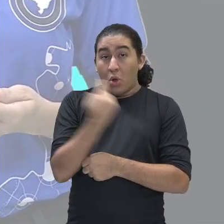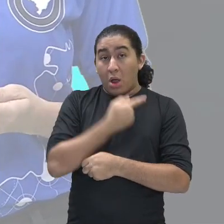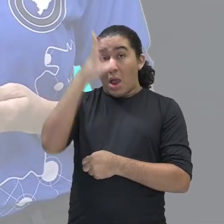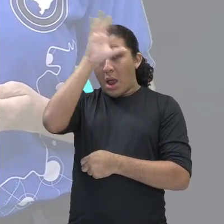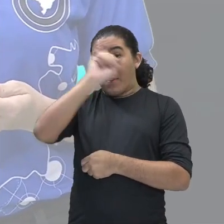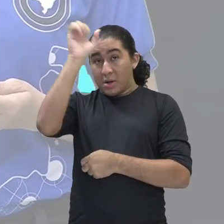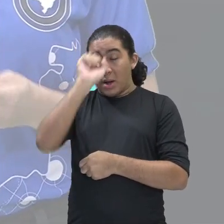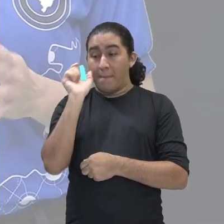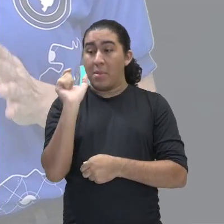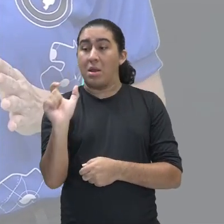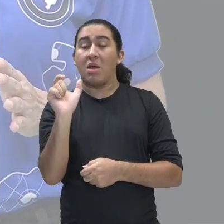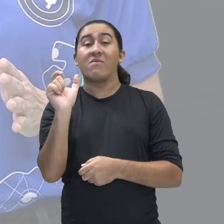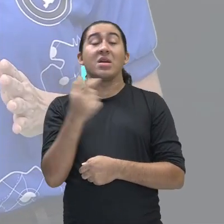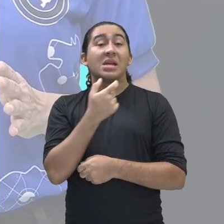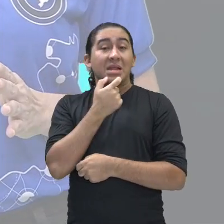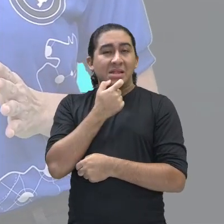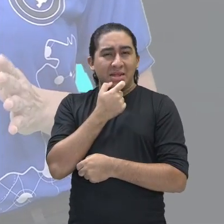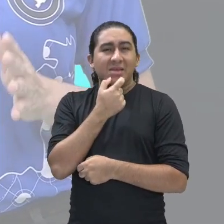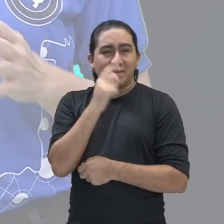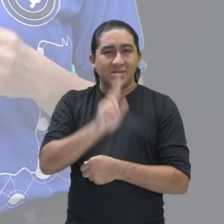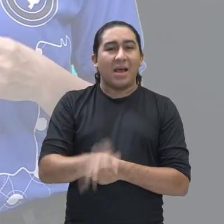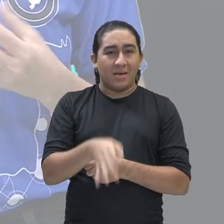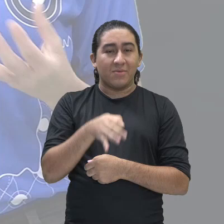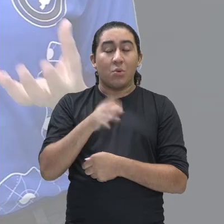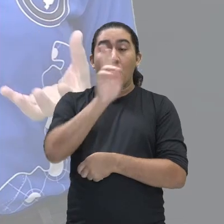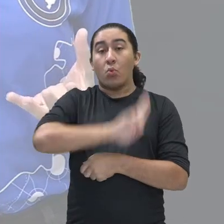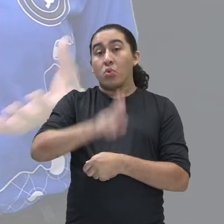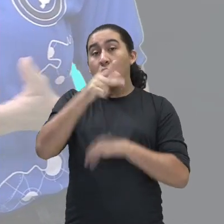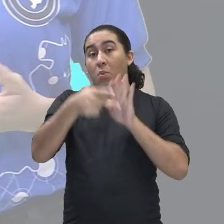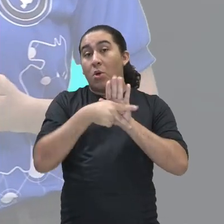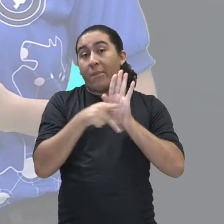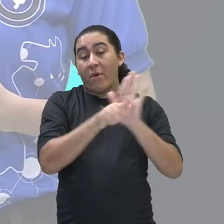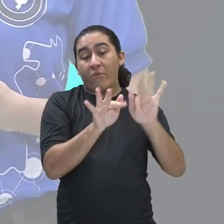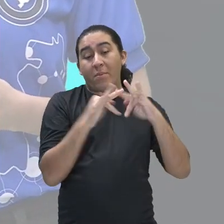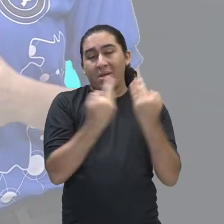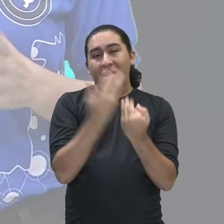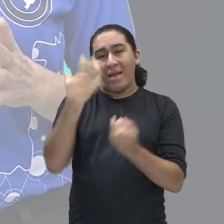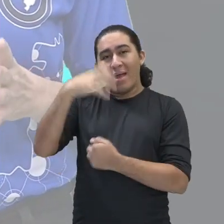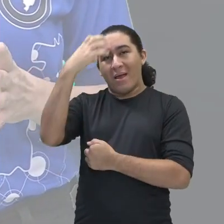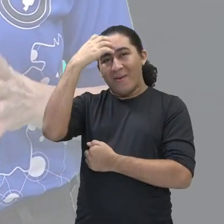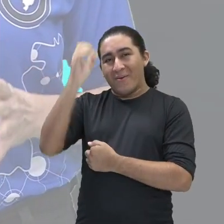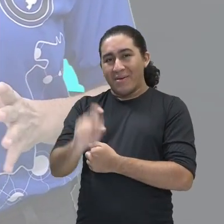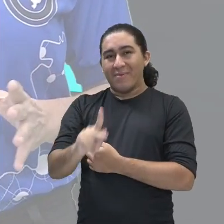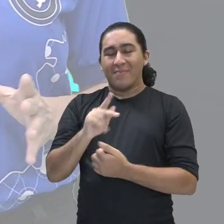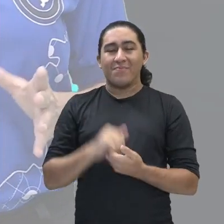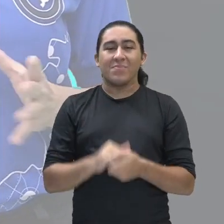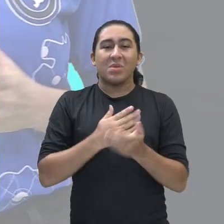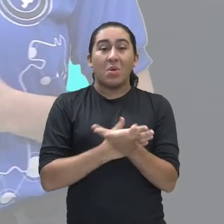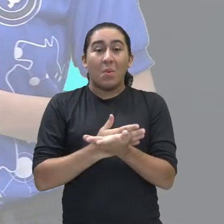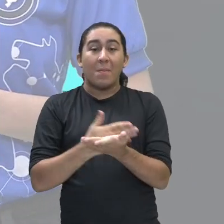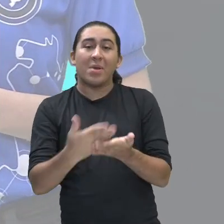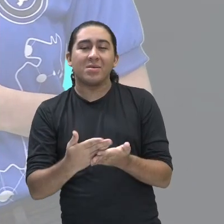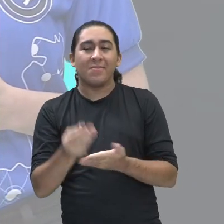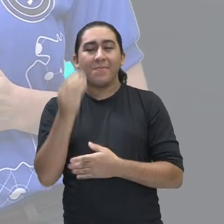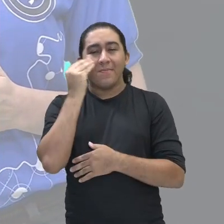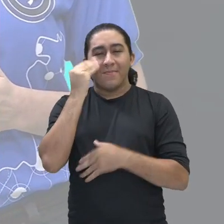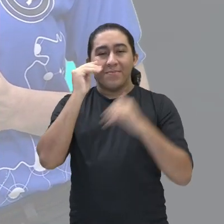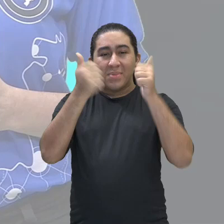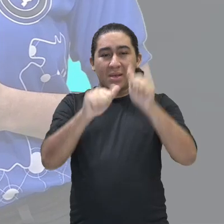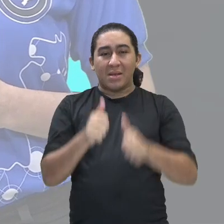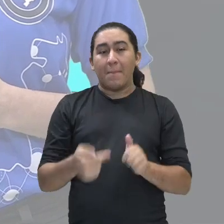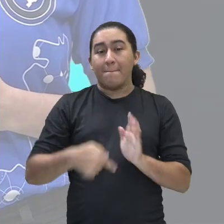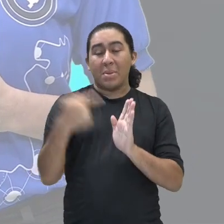em inglês, ok? Tomando como base aqui a família real. Vamos começar então, vamos dar uma conferida na primeira